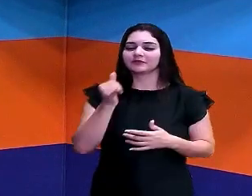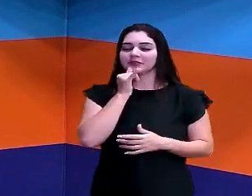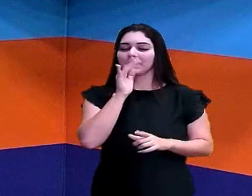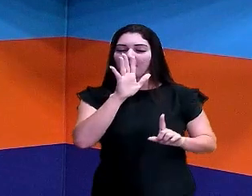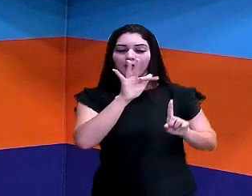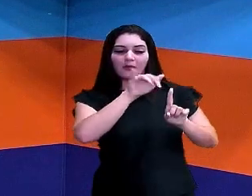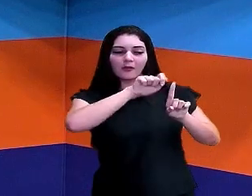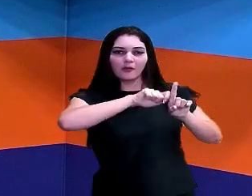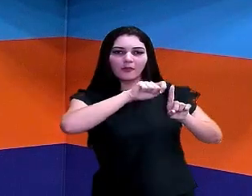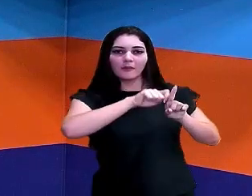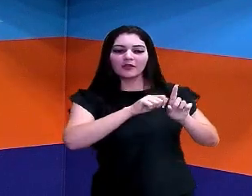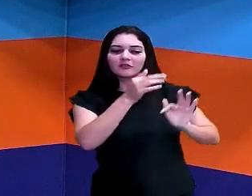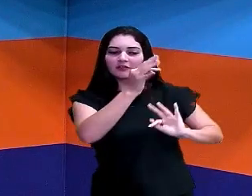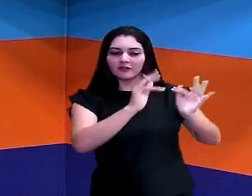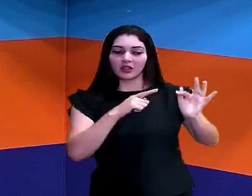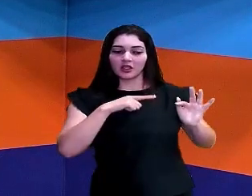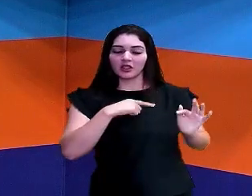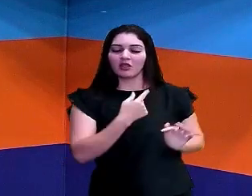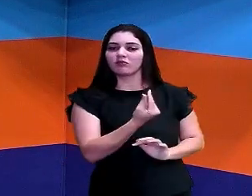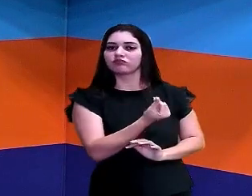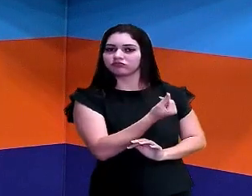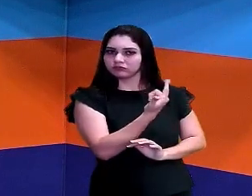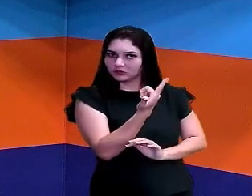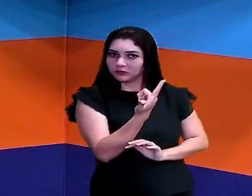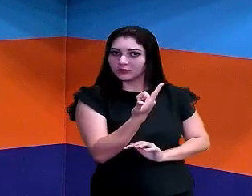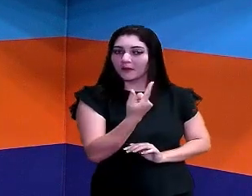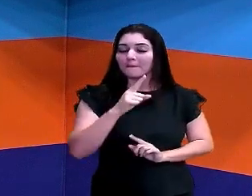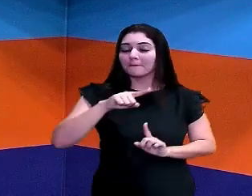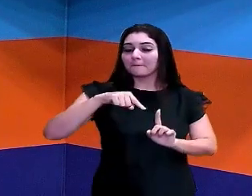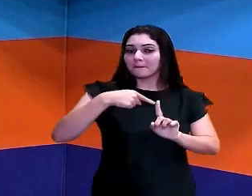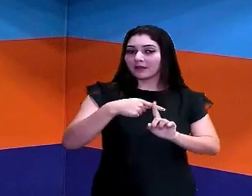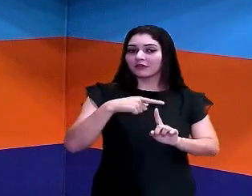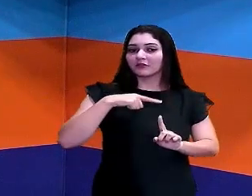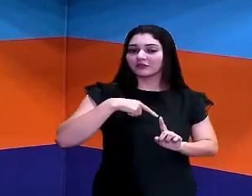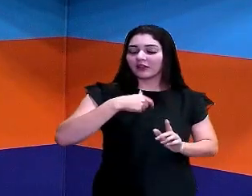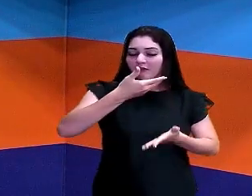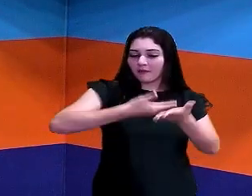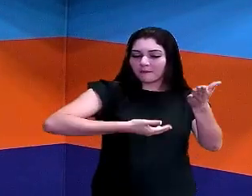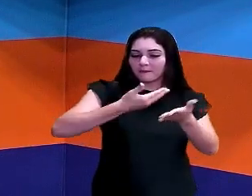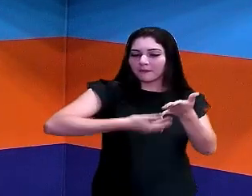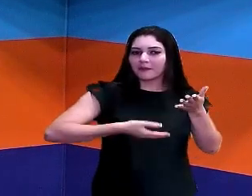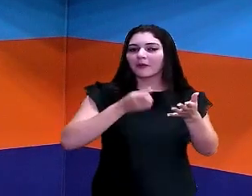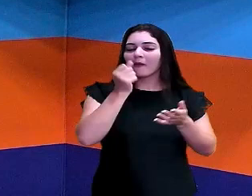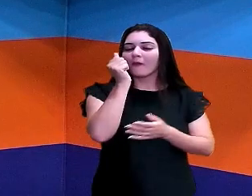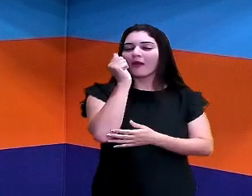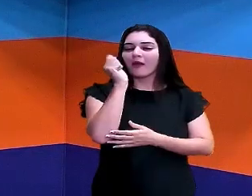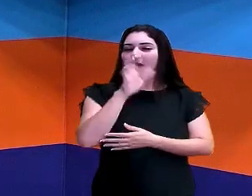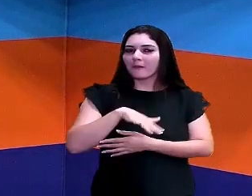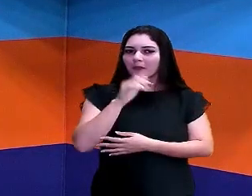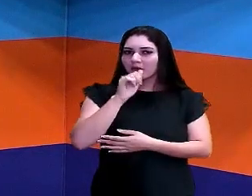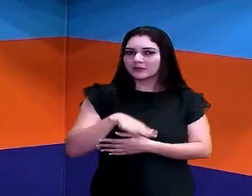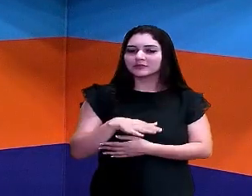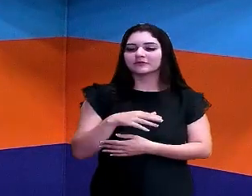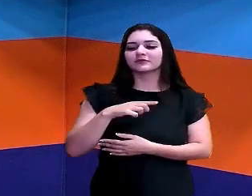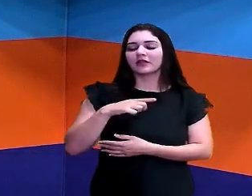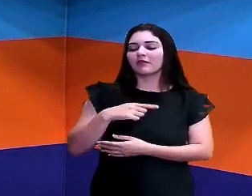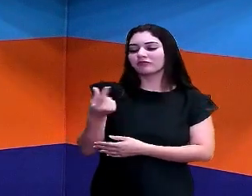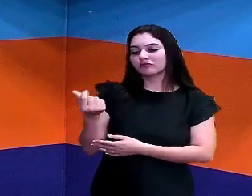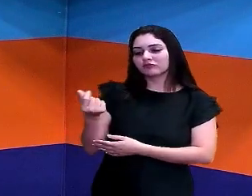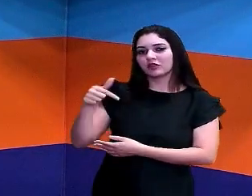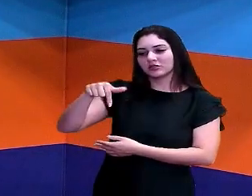fevereiro, o fogão tinha um preço, né? Mas houve uma liquidação e ele passou a custar